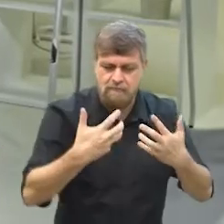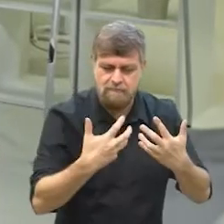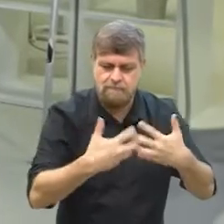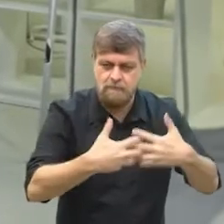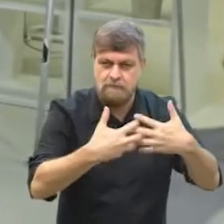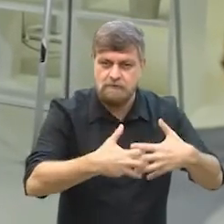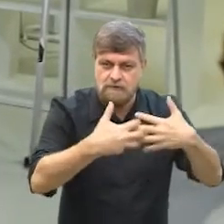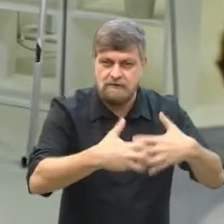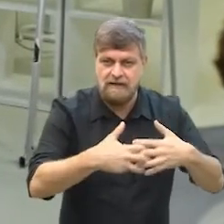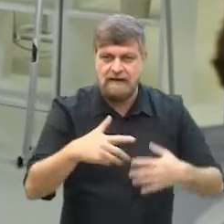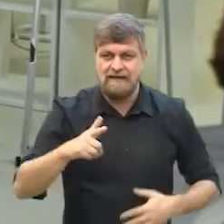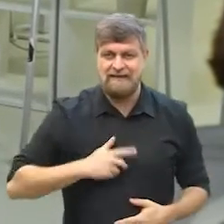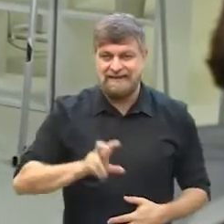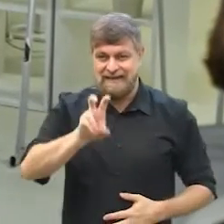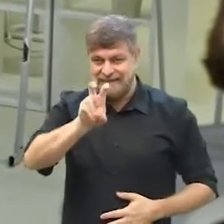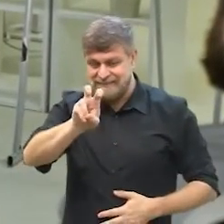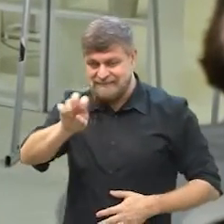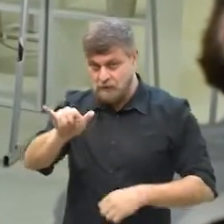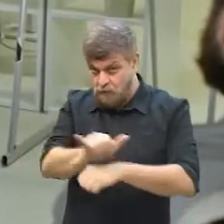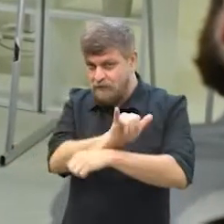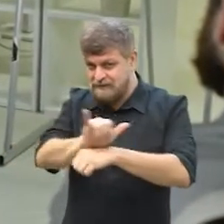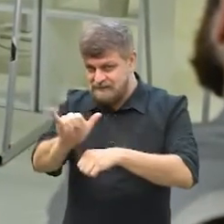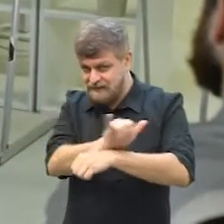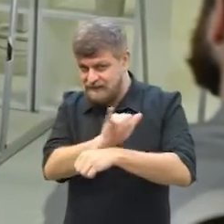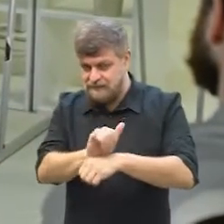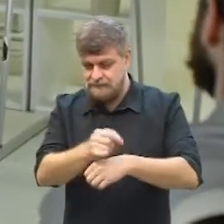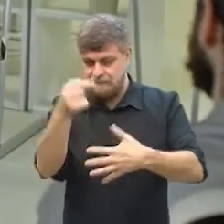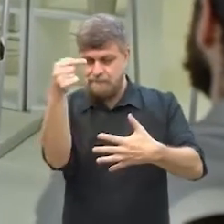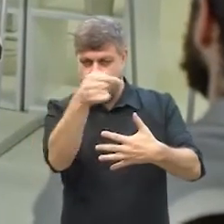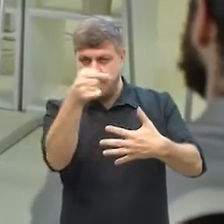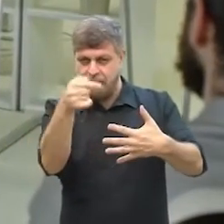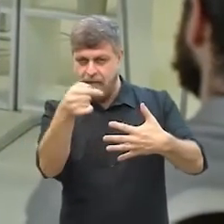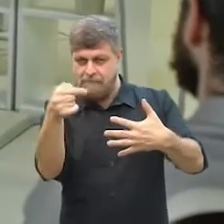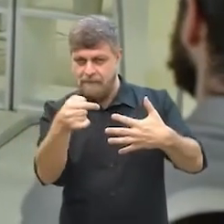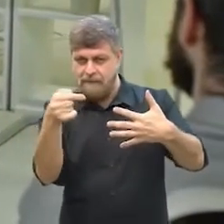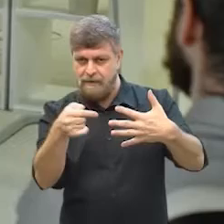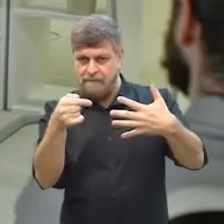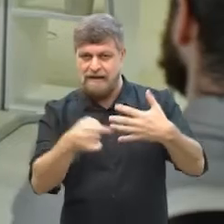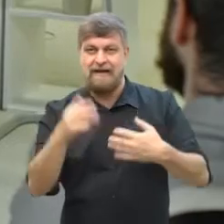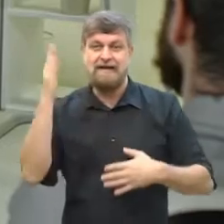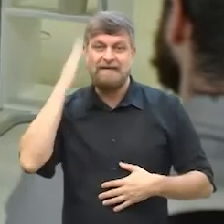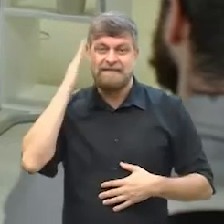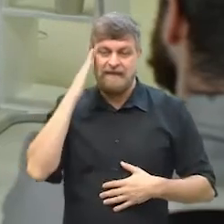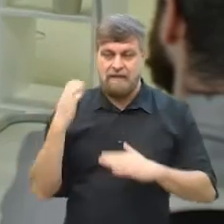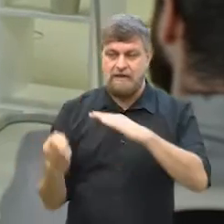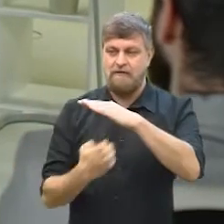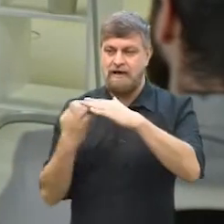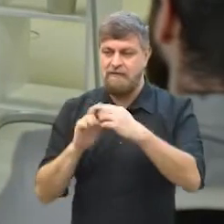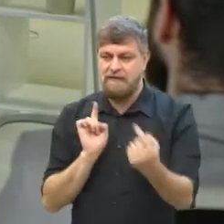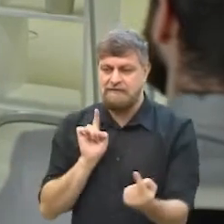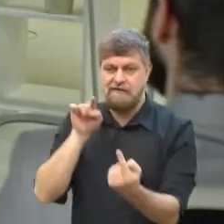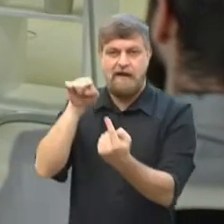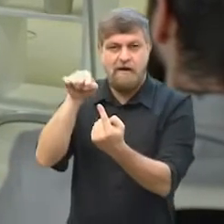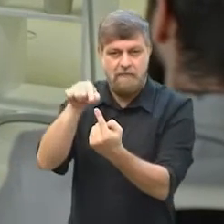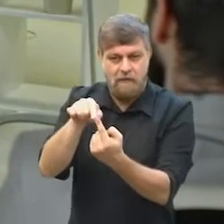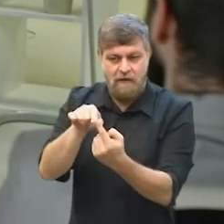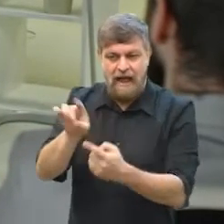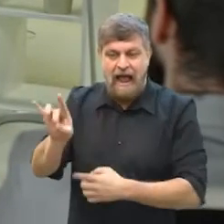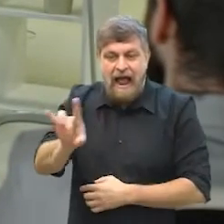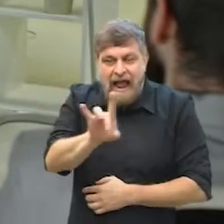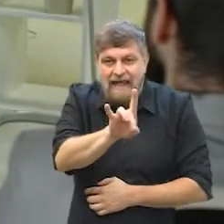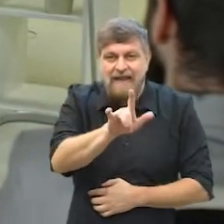negócio, aplicar esses 5 passos, cada um deles adequando no nível de profundidade ao seu negócio, porque eles têm